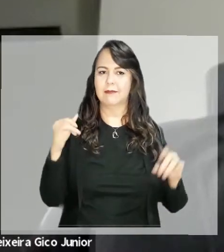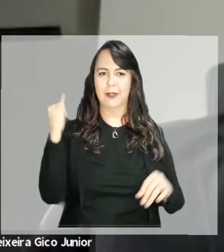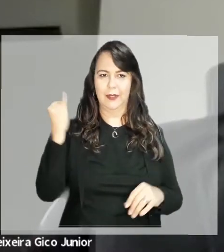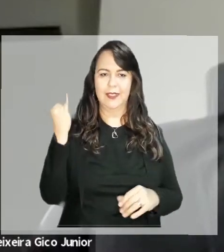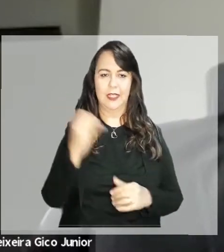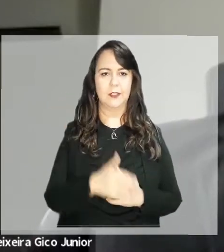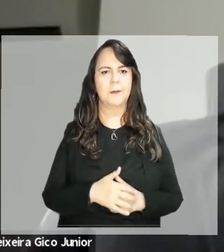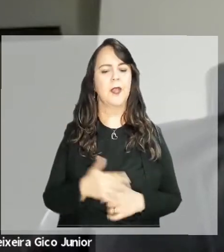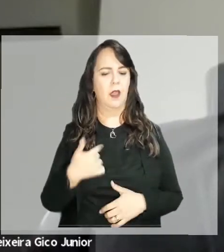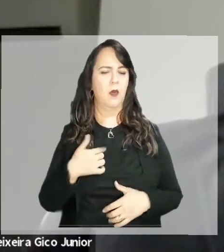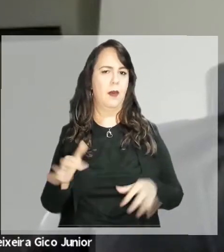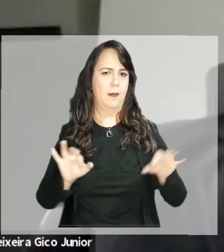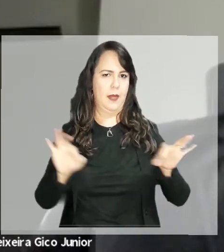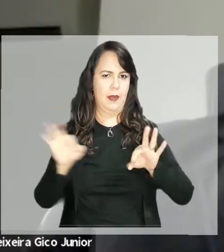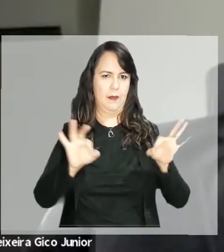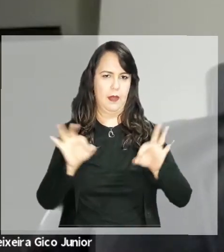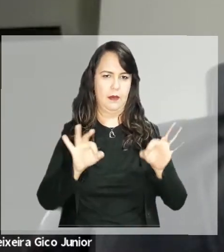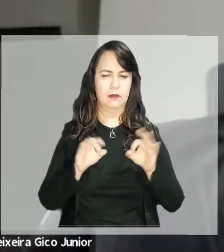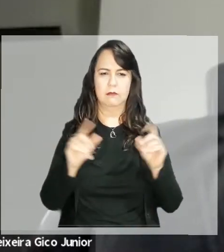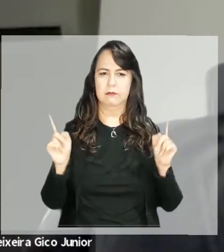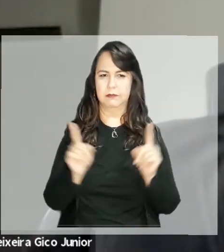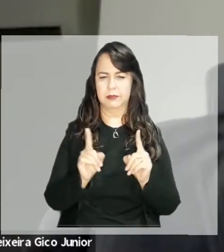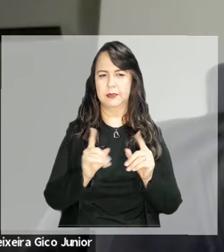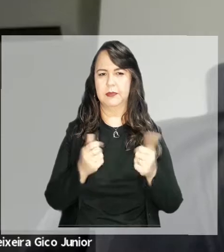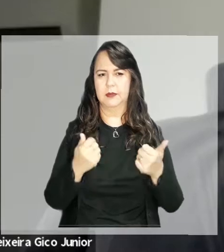então vou compartilhar a minha tela